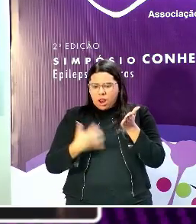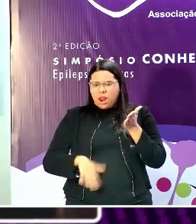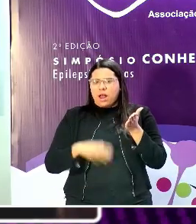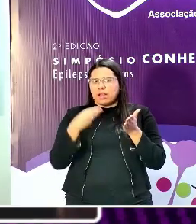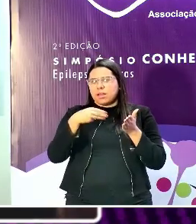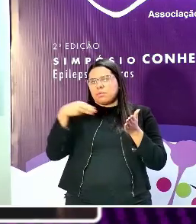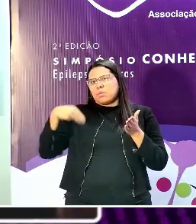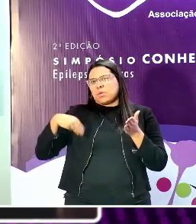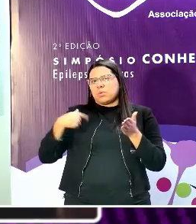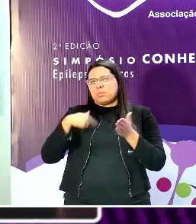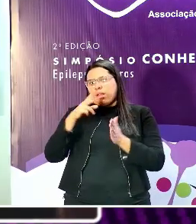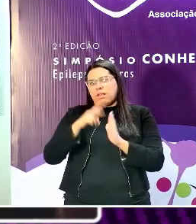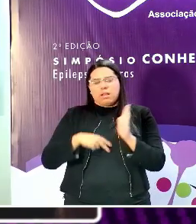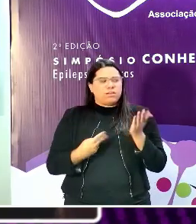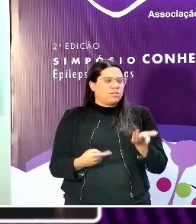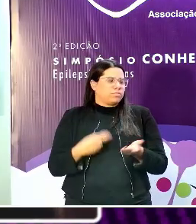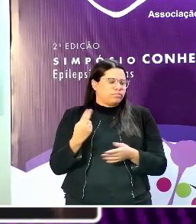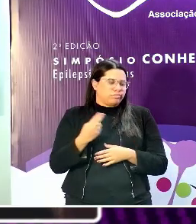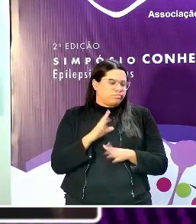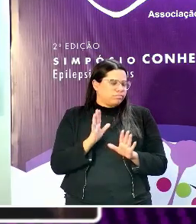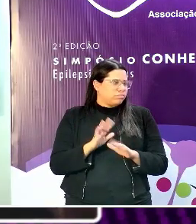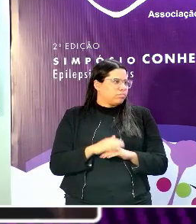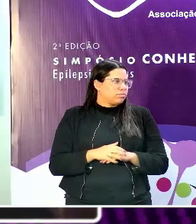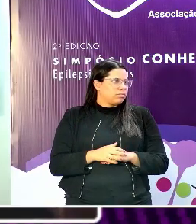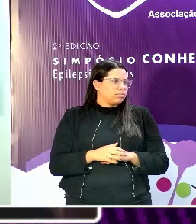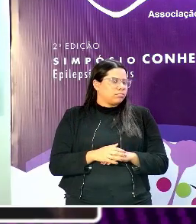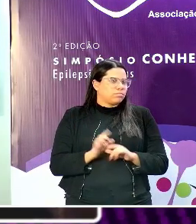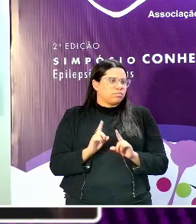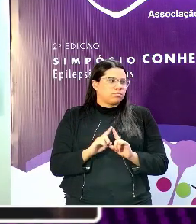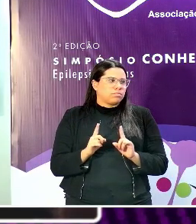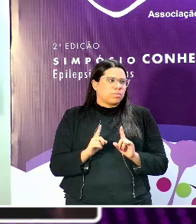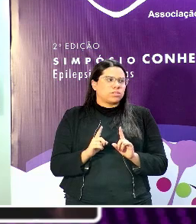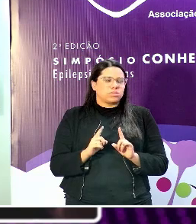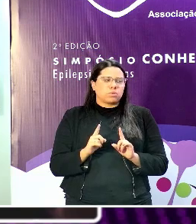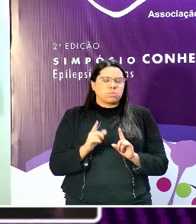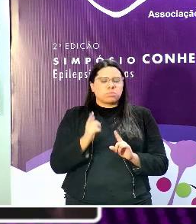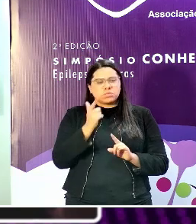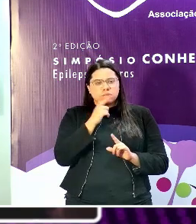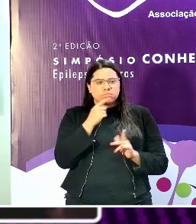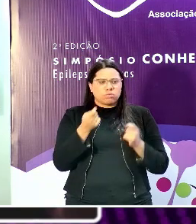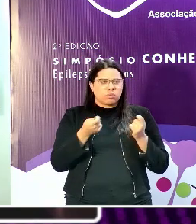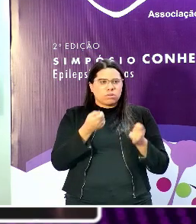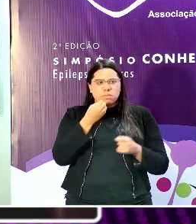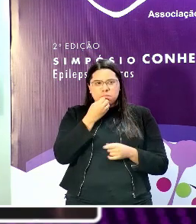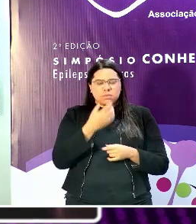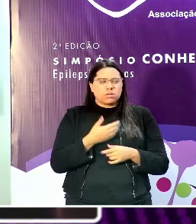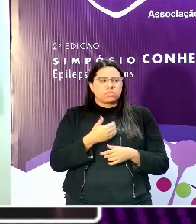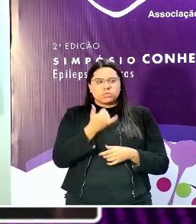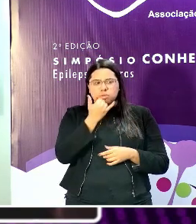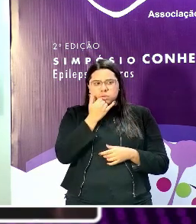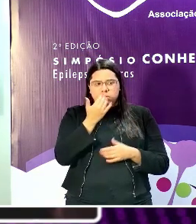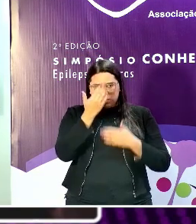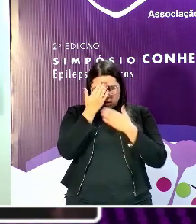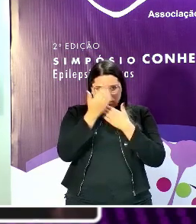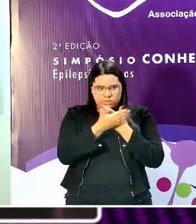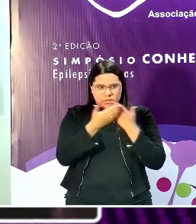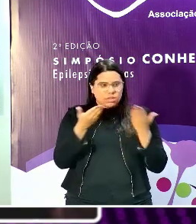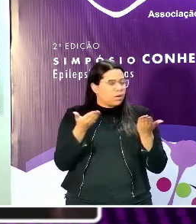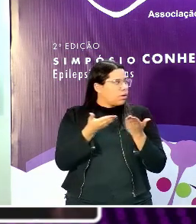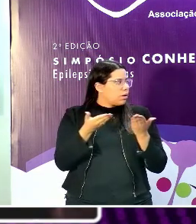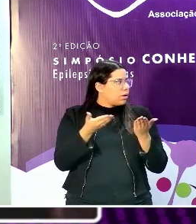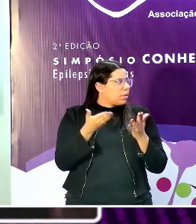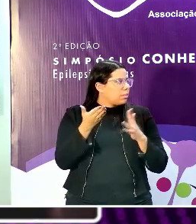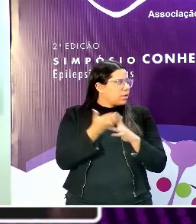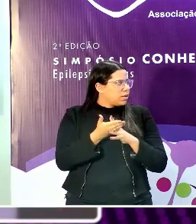cada currículo. Eu queria deixar eles falarem mais, acho que deu mais certo, me desculpem. E obrigado a todos. Vamos para o intervalo, até o